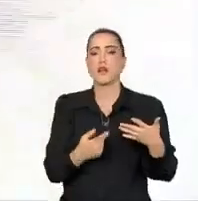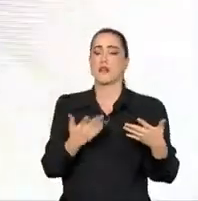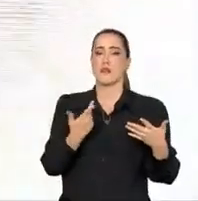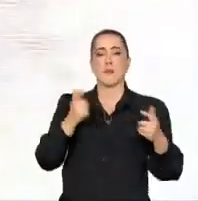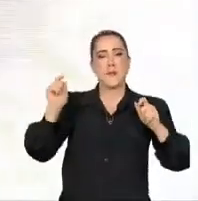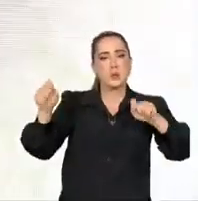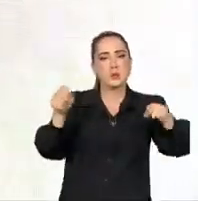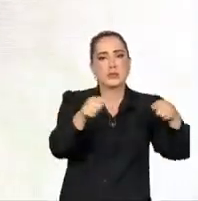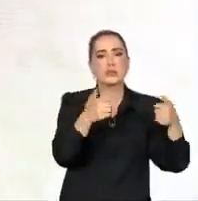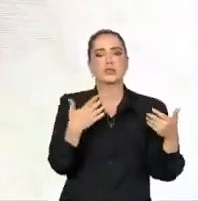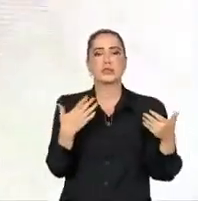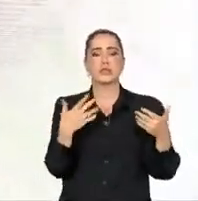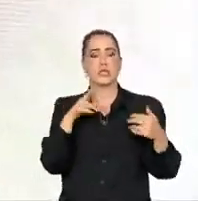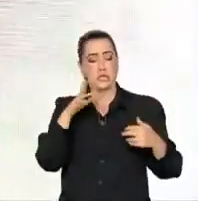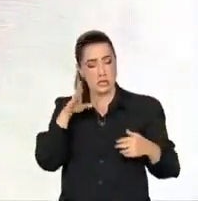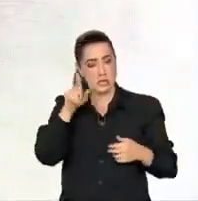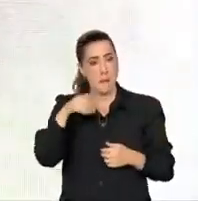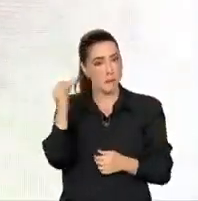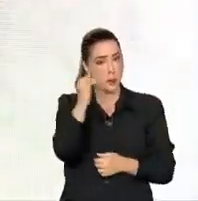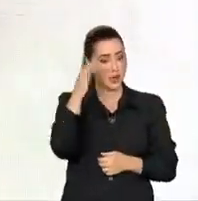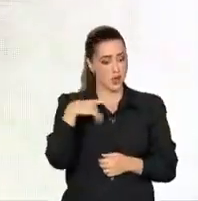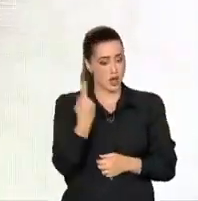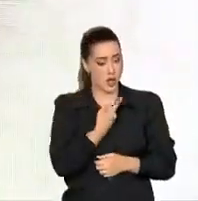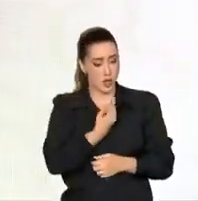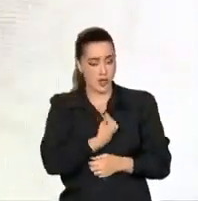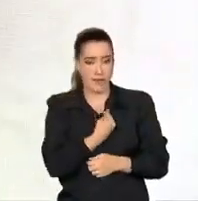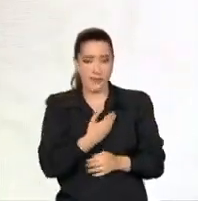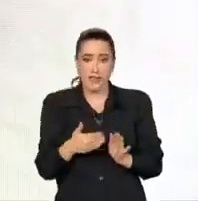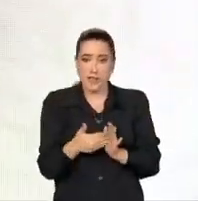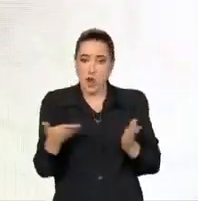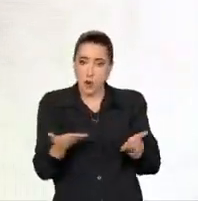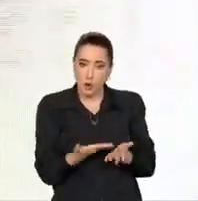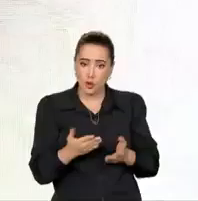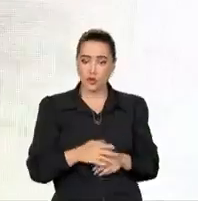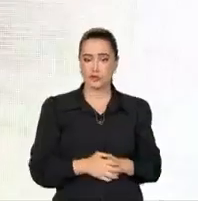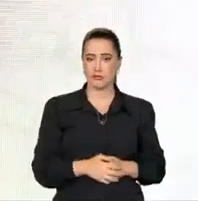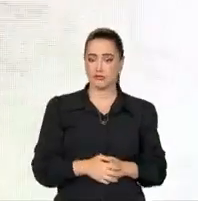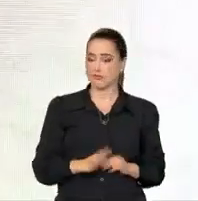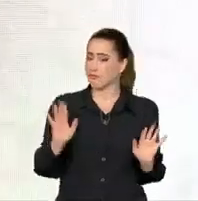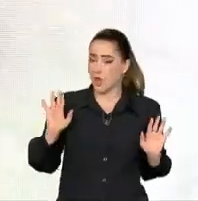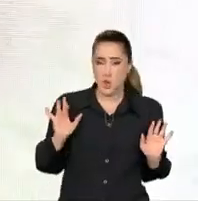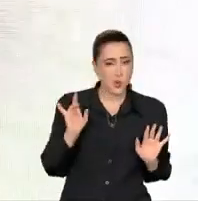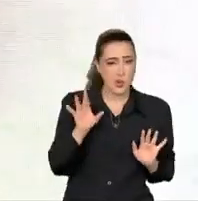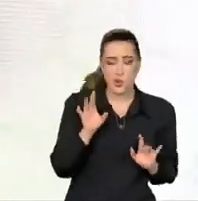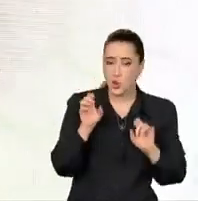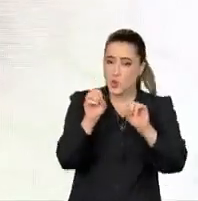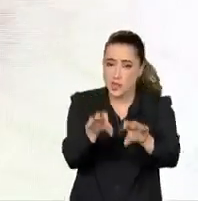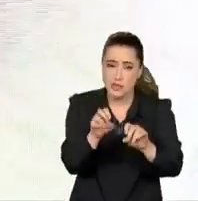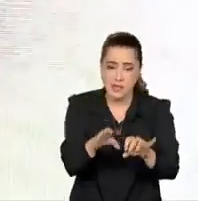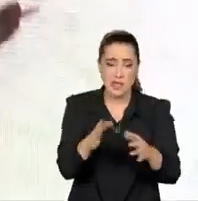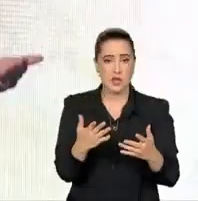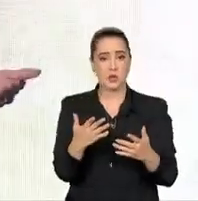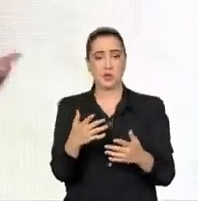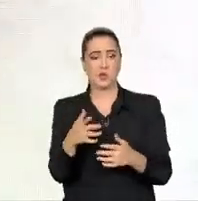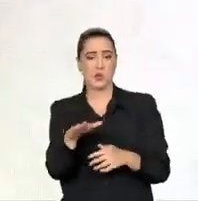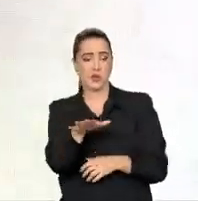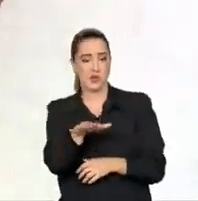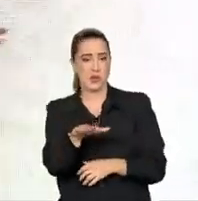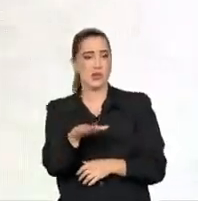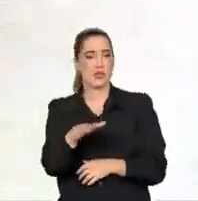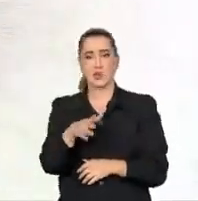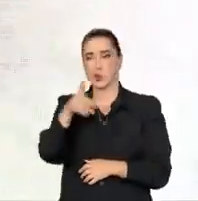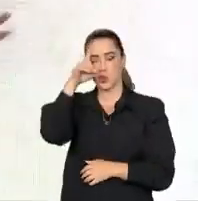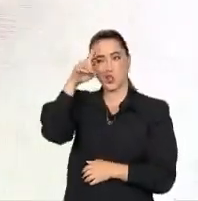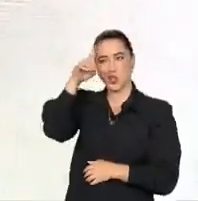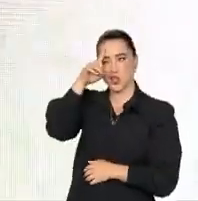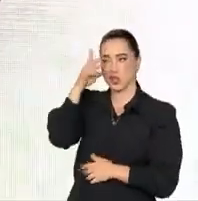pessoas fizeram e fazem a diferença na nossa vida ainda hoje? Não só na educação diária, né, da vida,